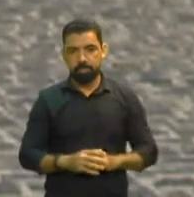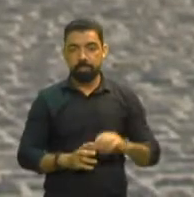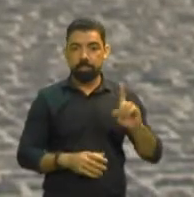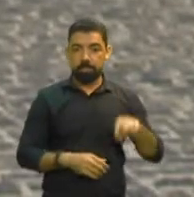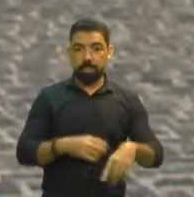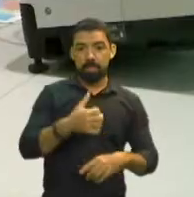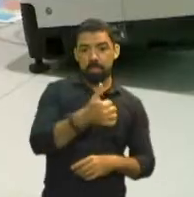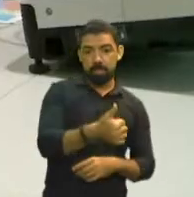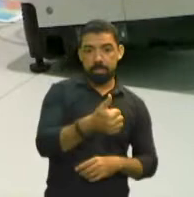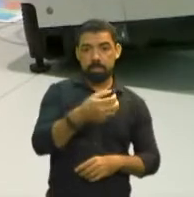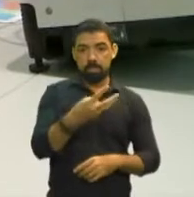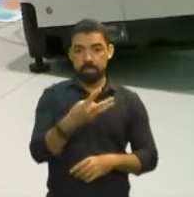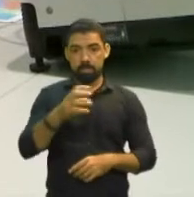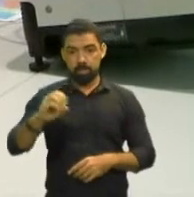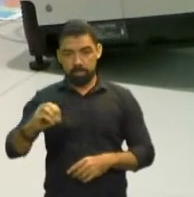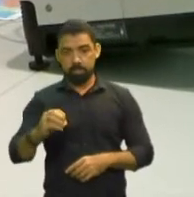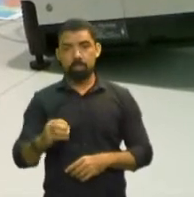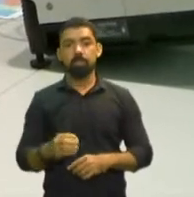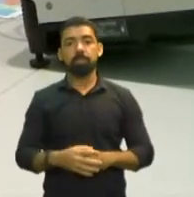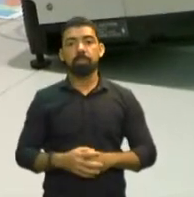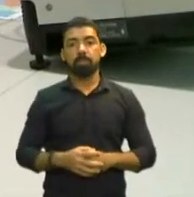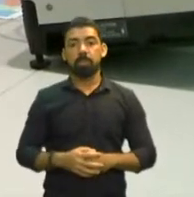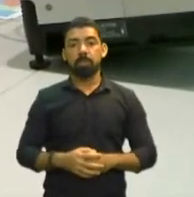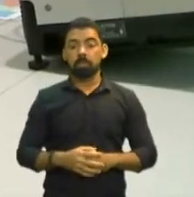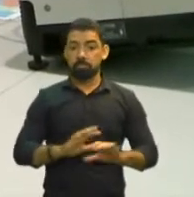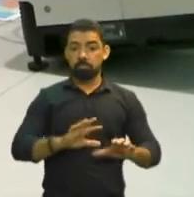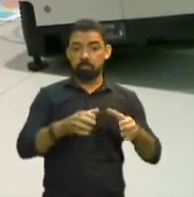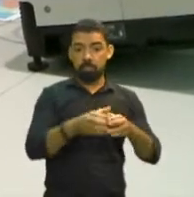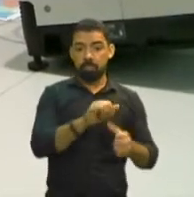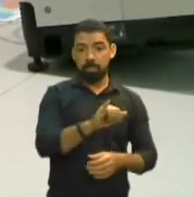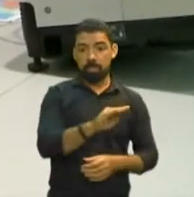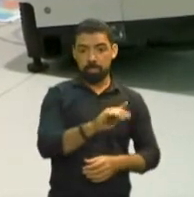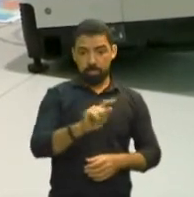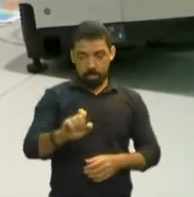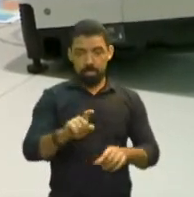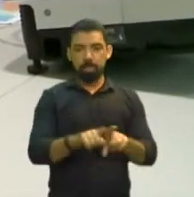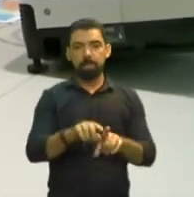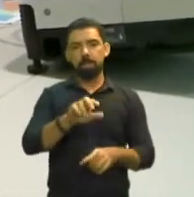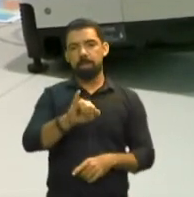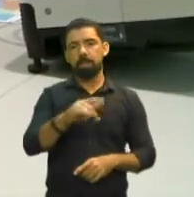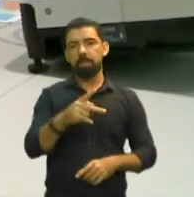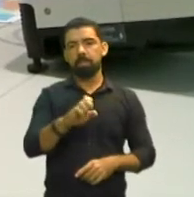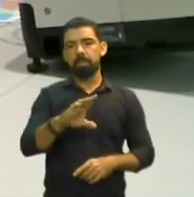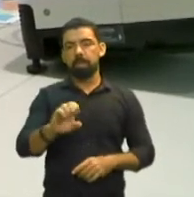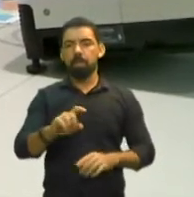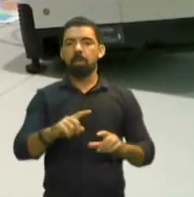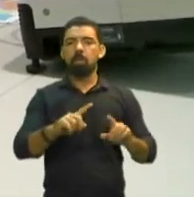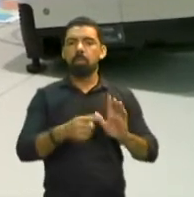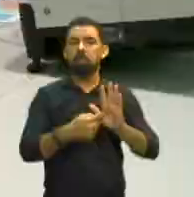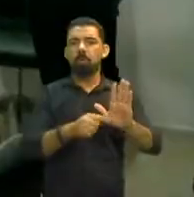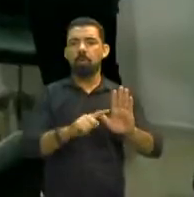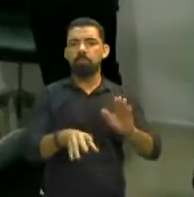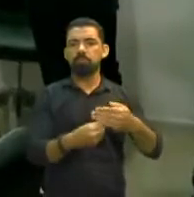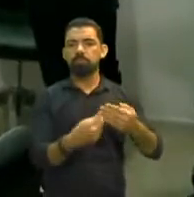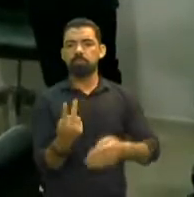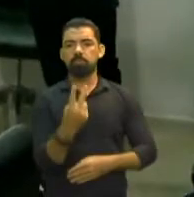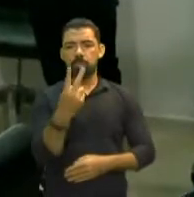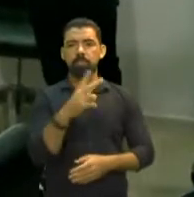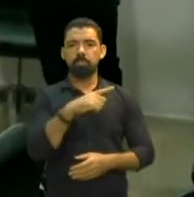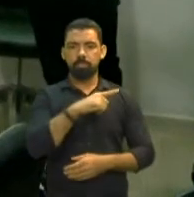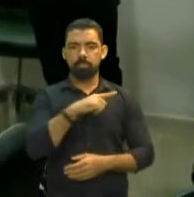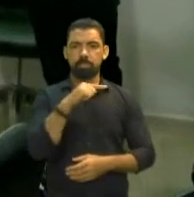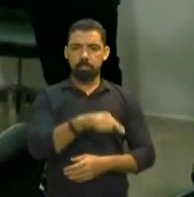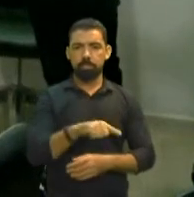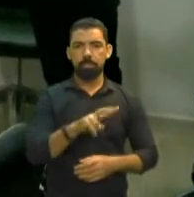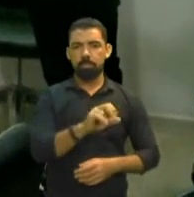133º lugar. O IPES e o IBGE também apresentaram os valores adicionados brutos, VAB, dos três